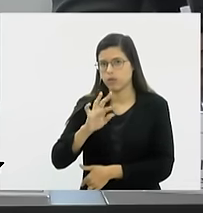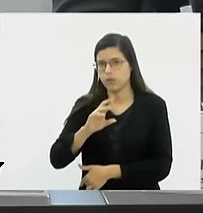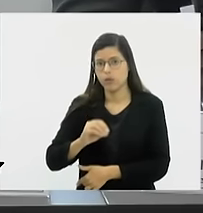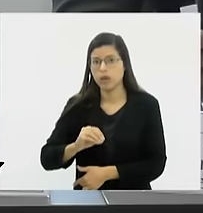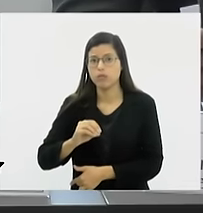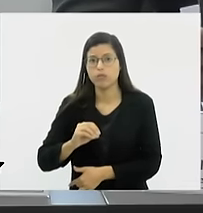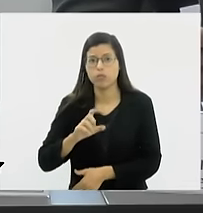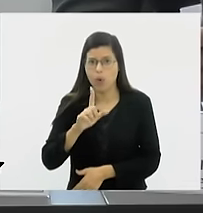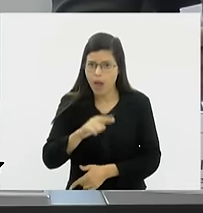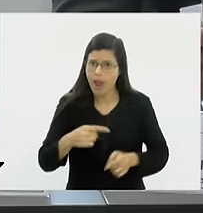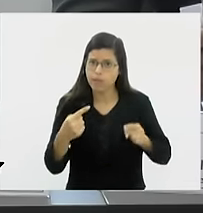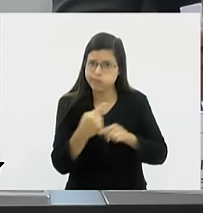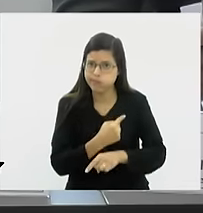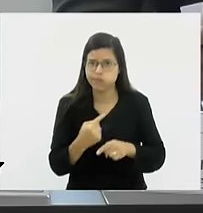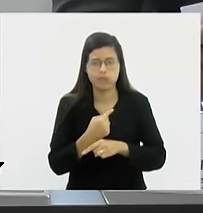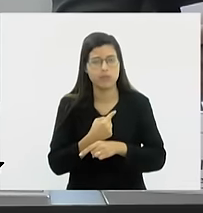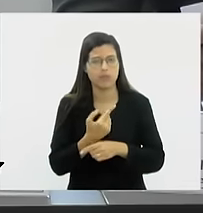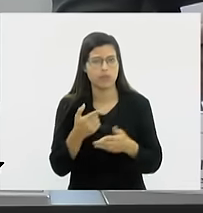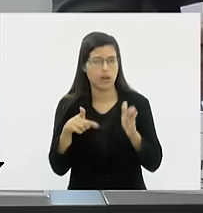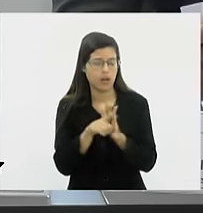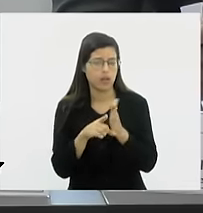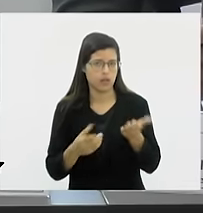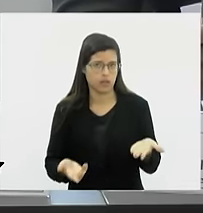é irregular.